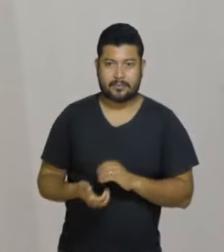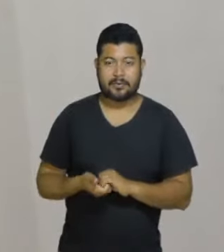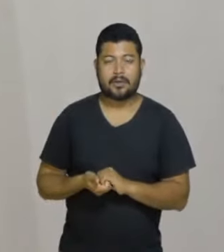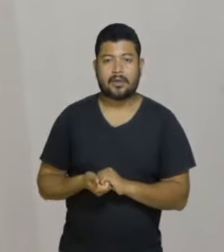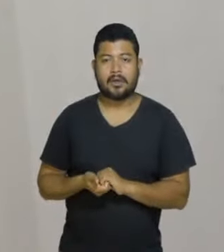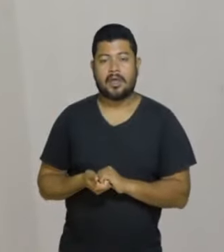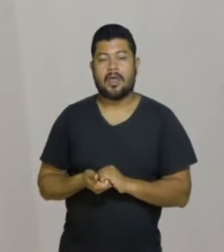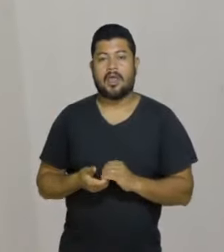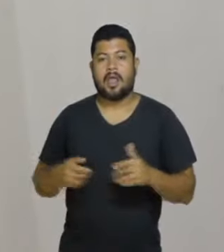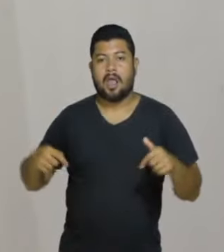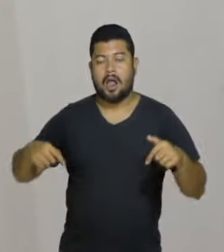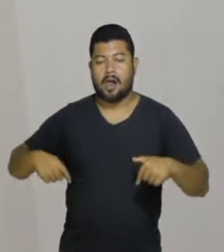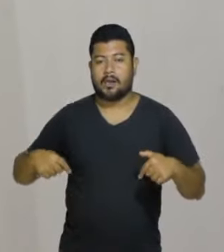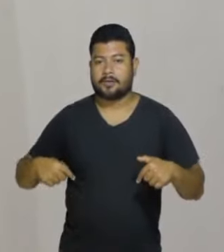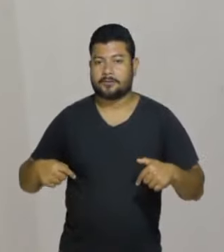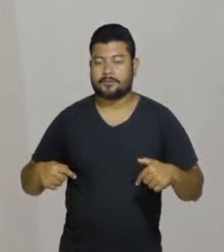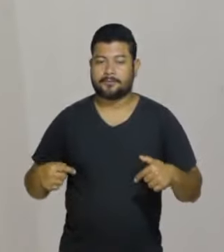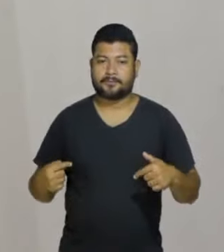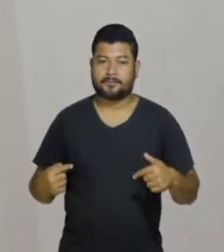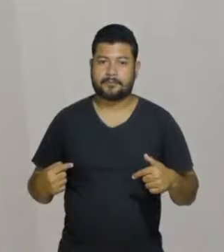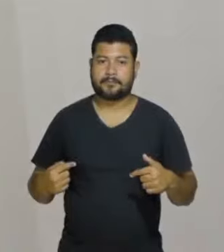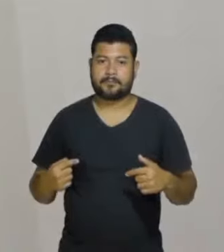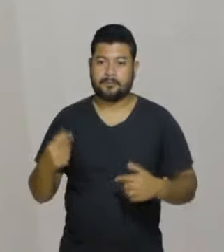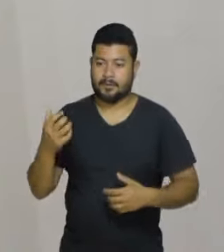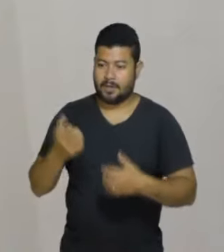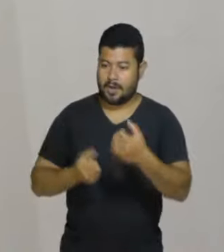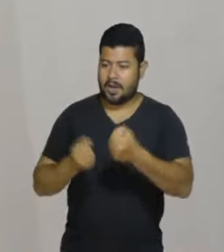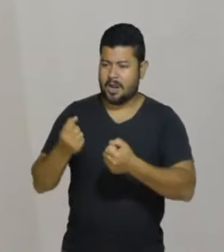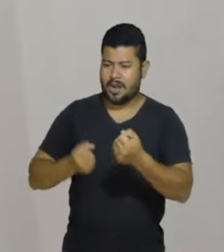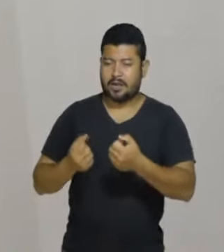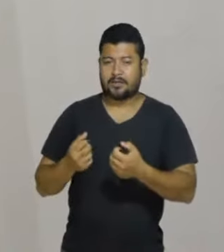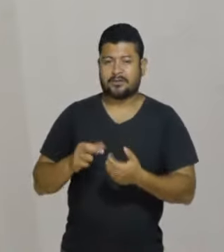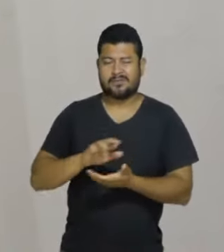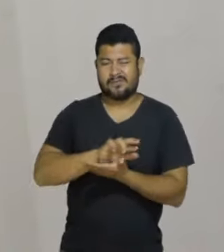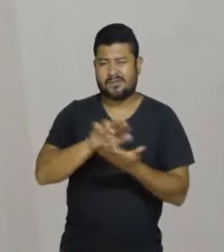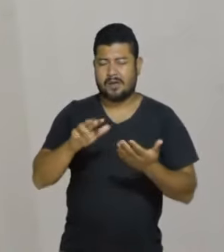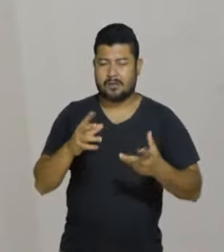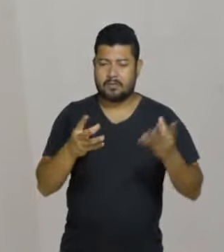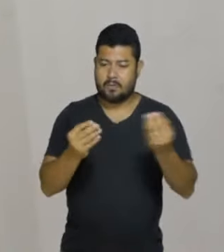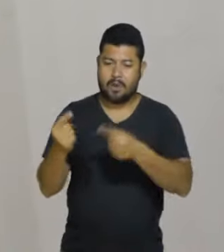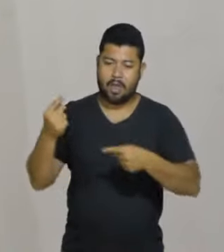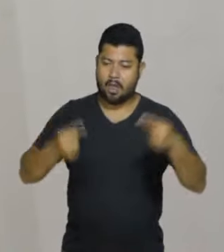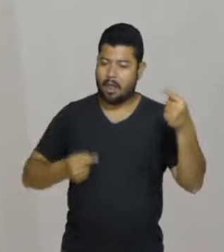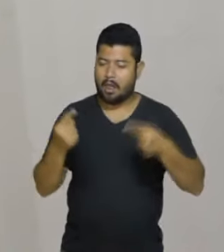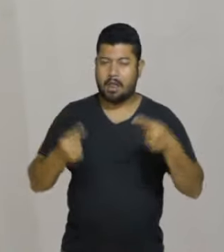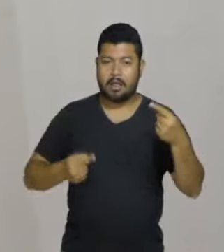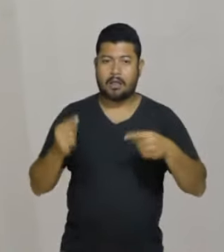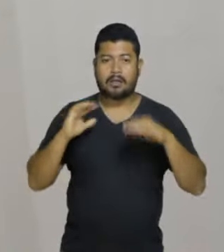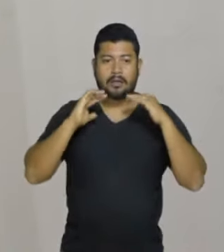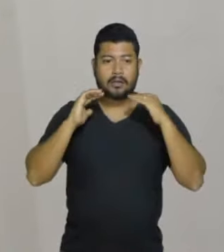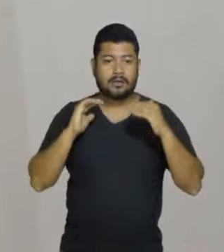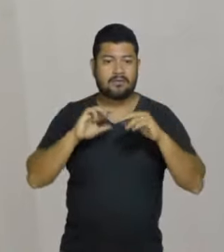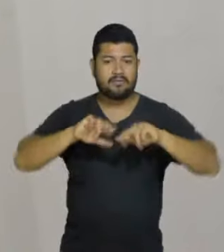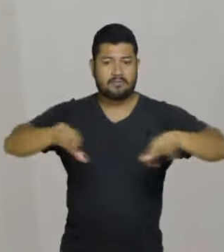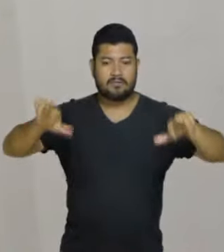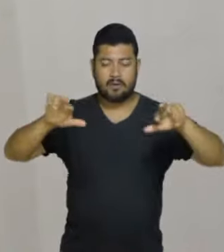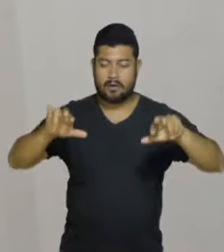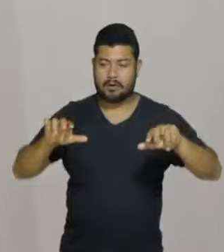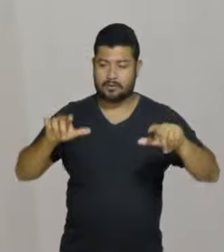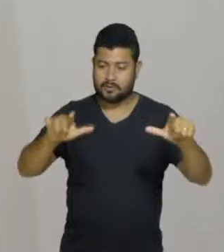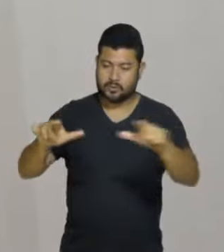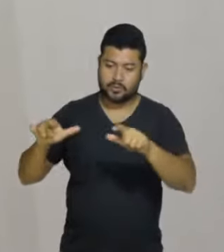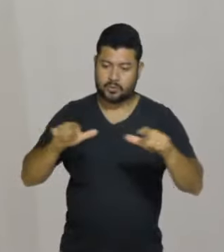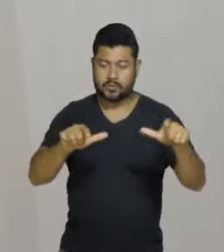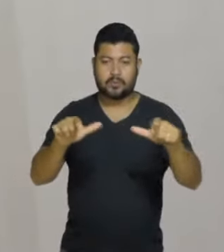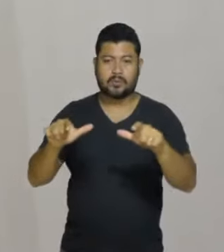sido um dos grandes temas de debates nas assembleias legislativas de vários estados,